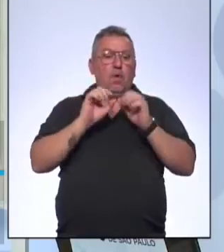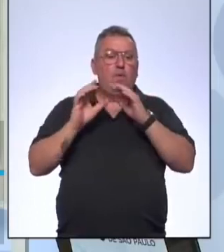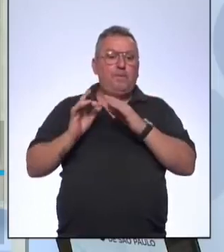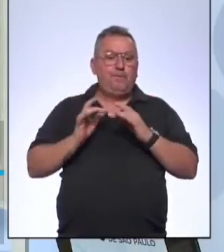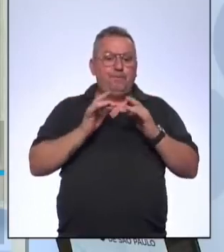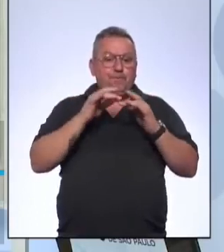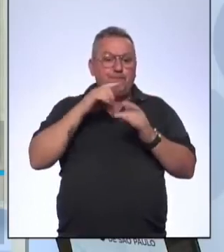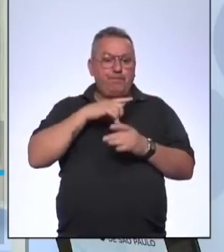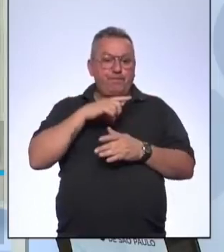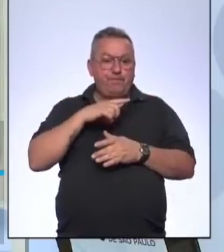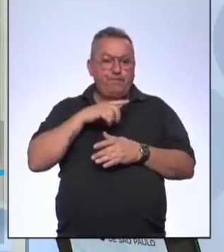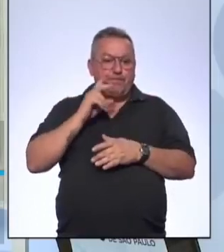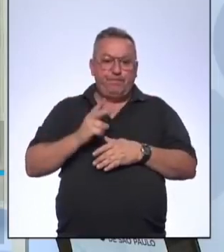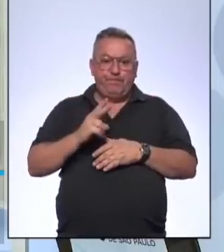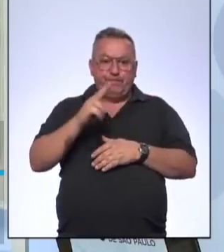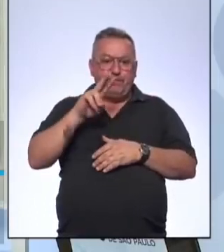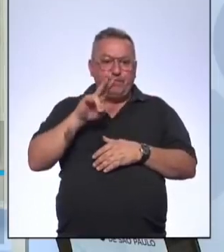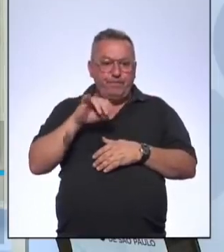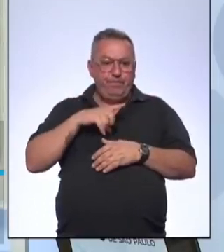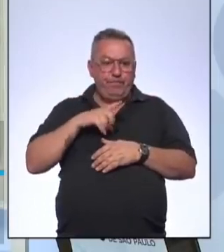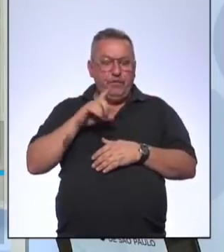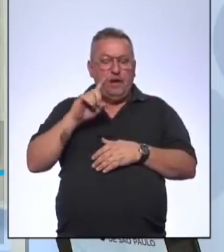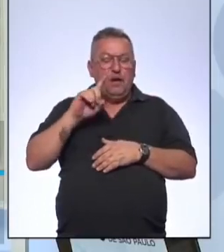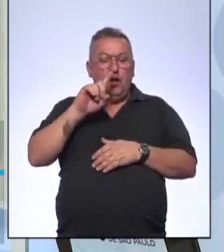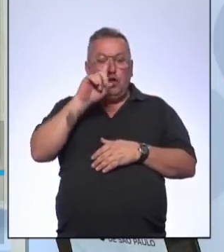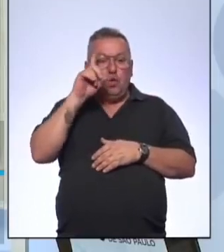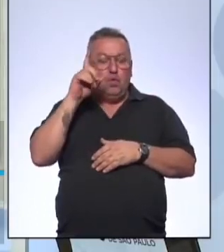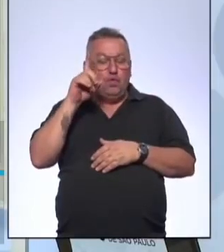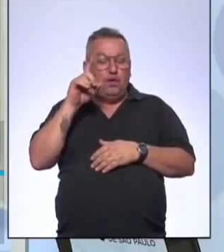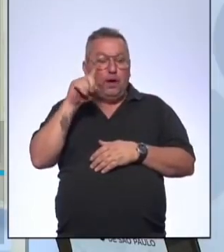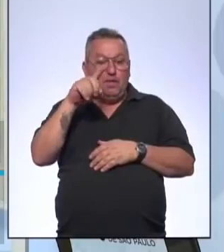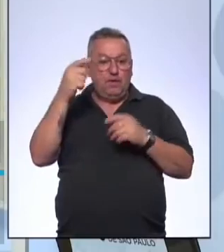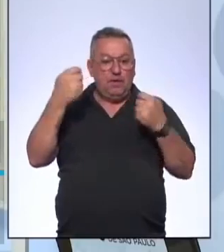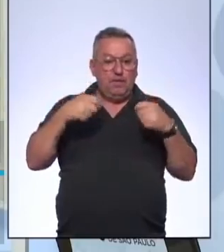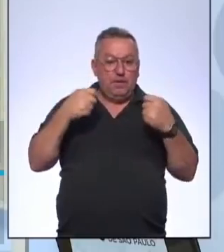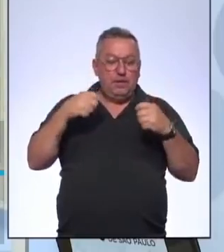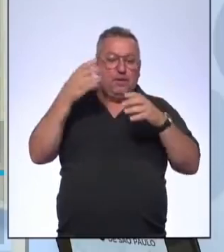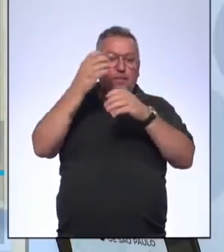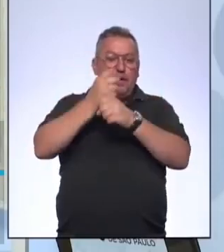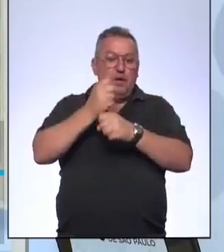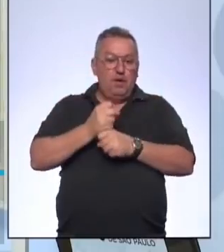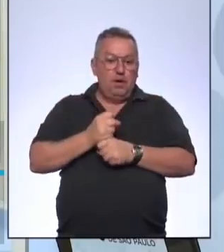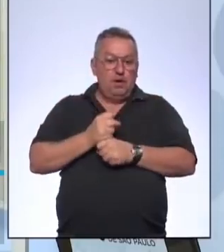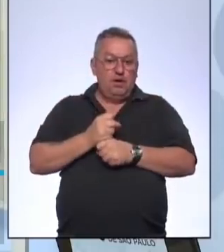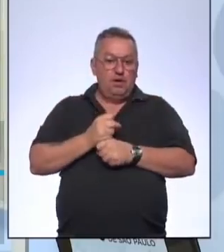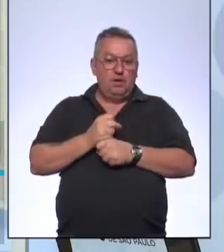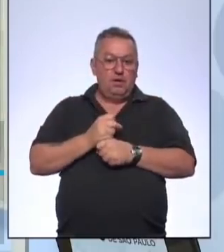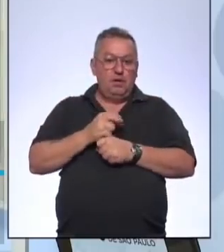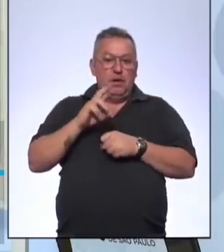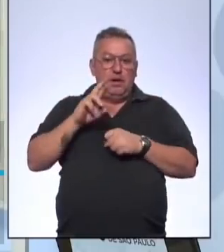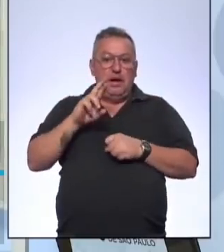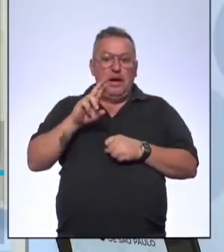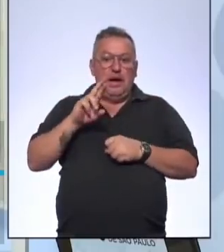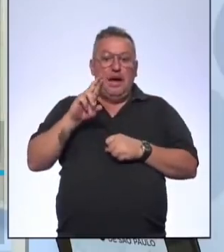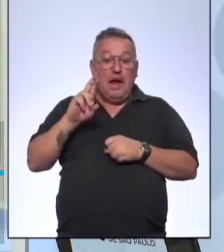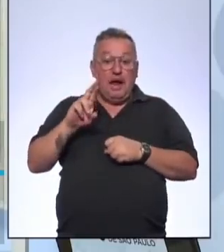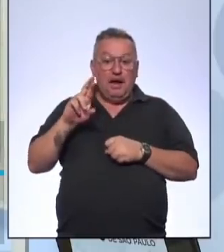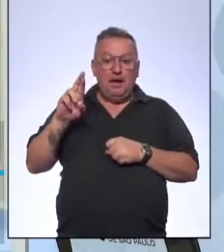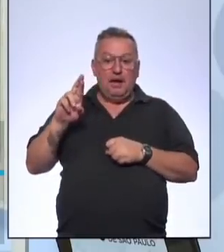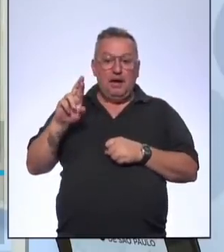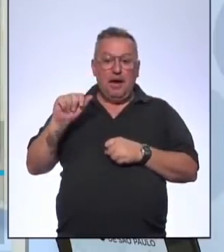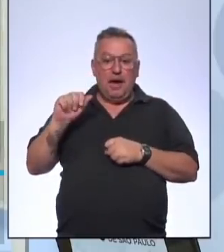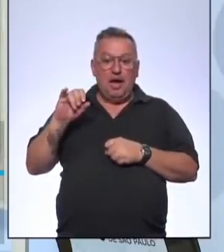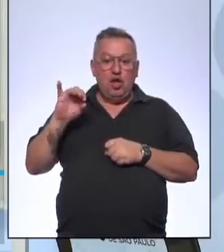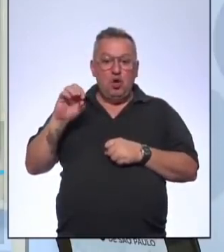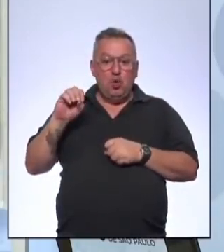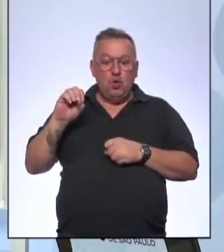tenho aqui que sempre vai causar dúvida e é o que você precisa para calcular? É o raio. Digamos assim, se eu descobrir o